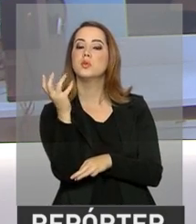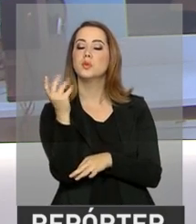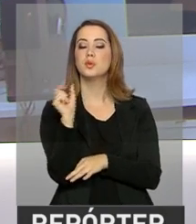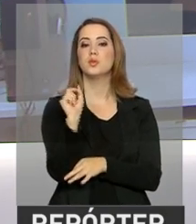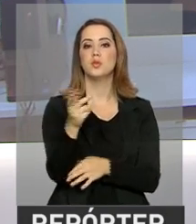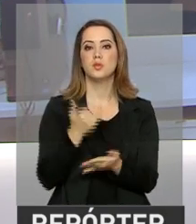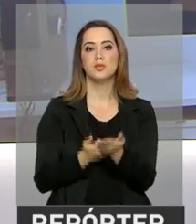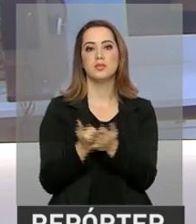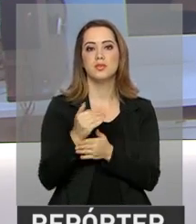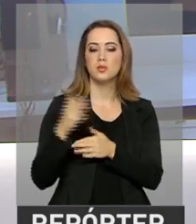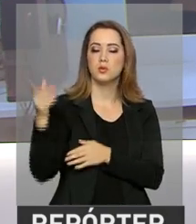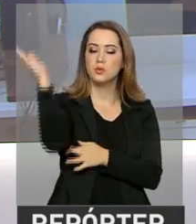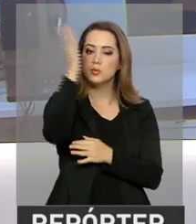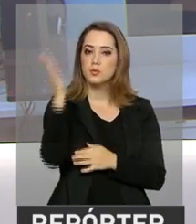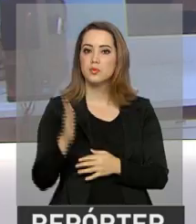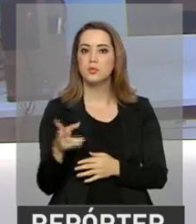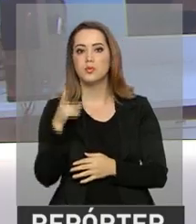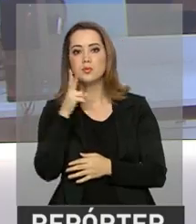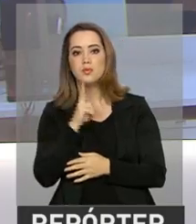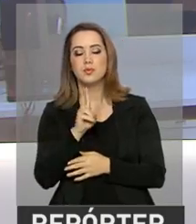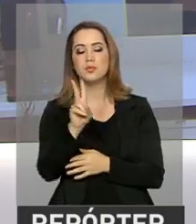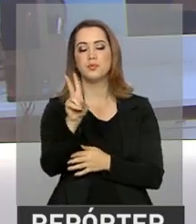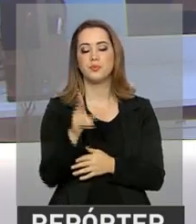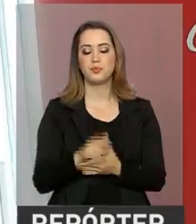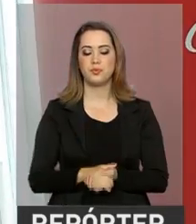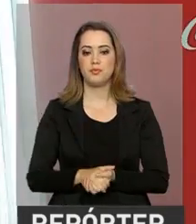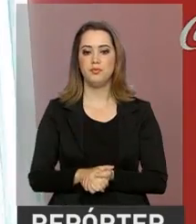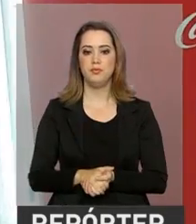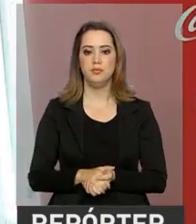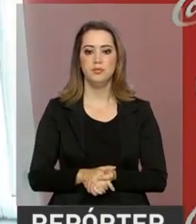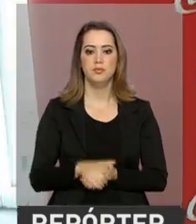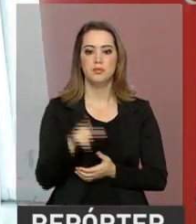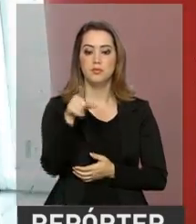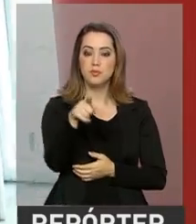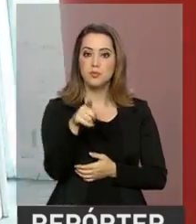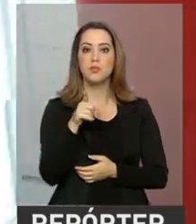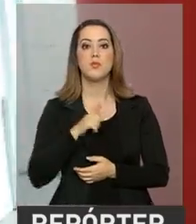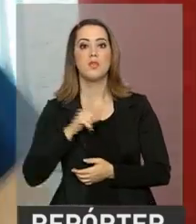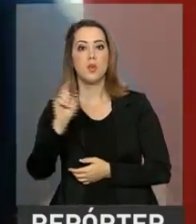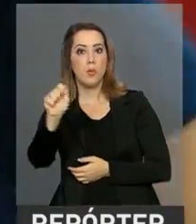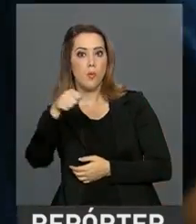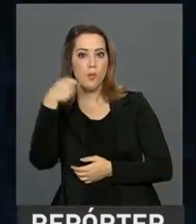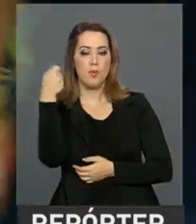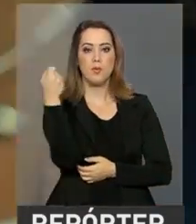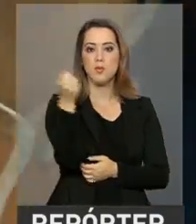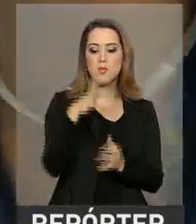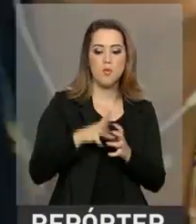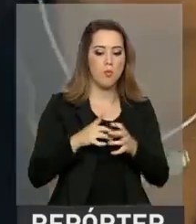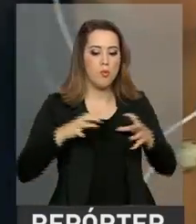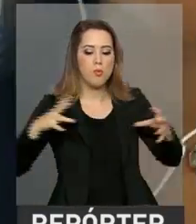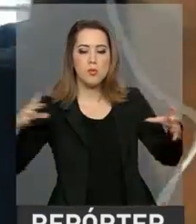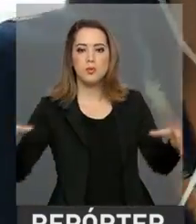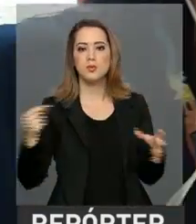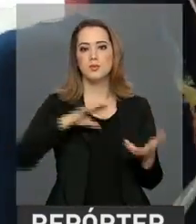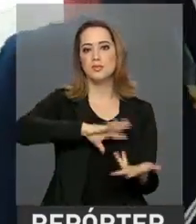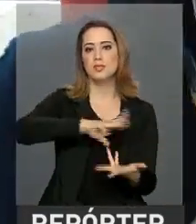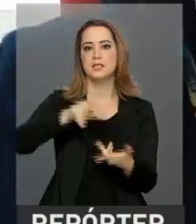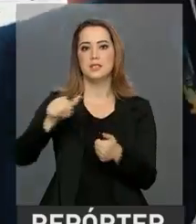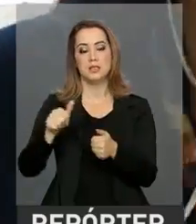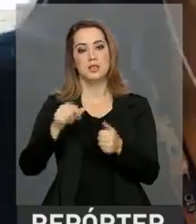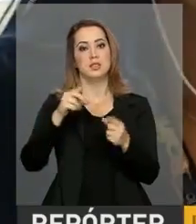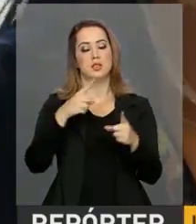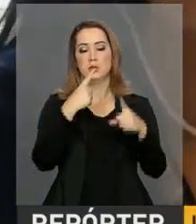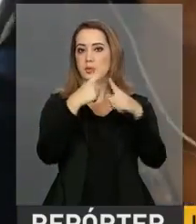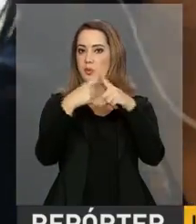que está no Rio de Janeiro para acompanhar os jogos. A tocha olímpica, um dos símbolos da maior competição esportiva do planeta, está